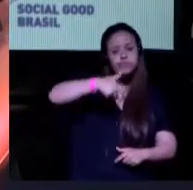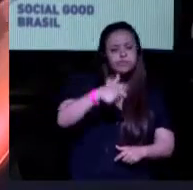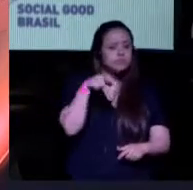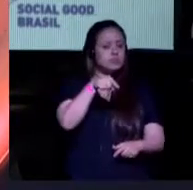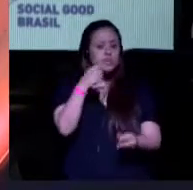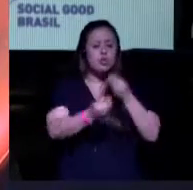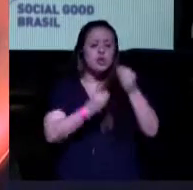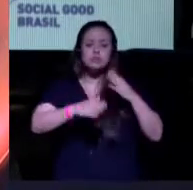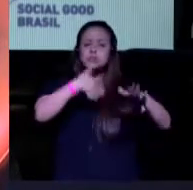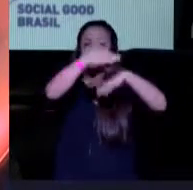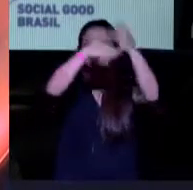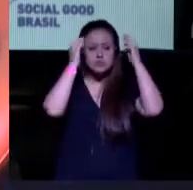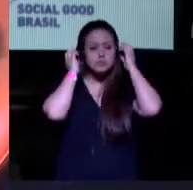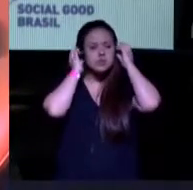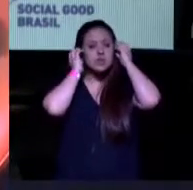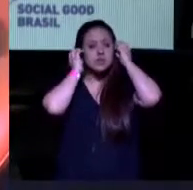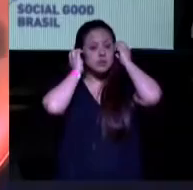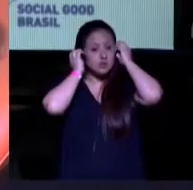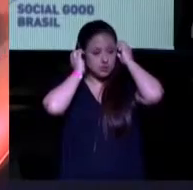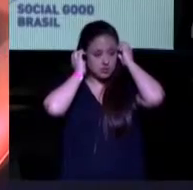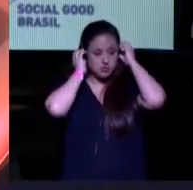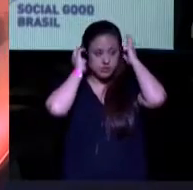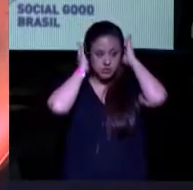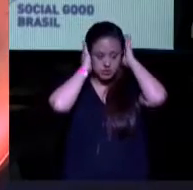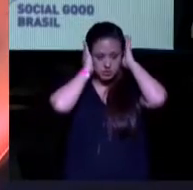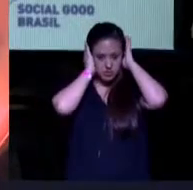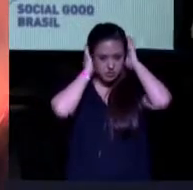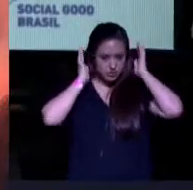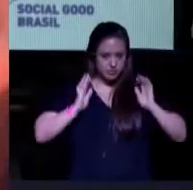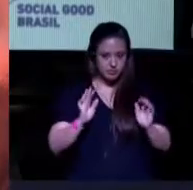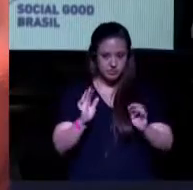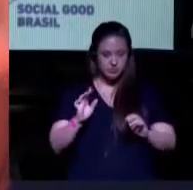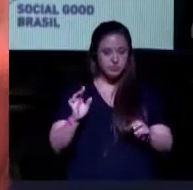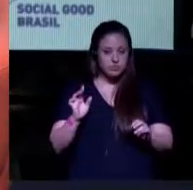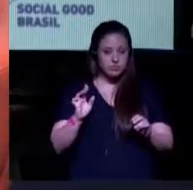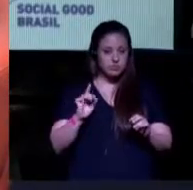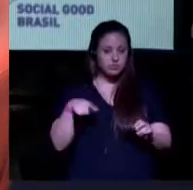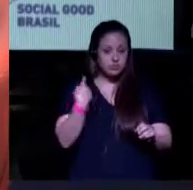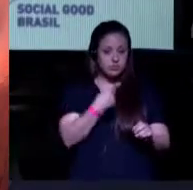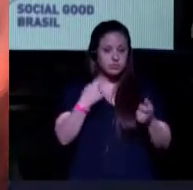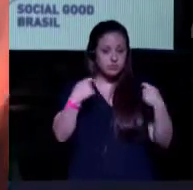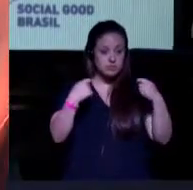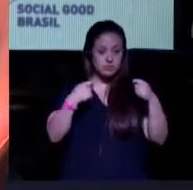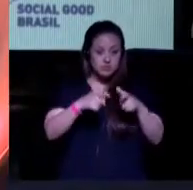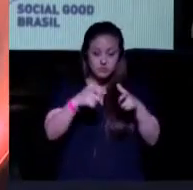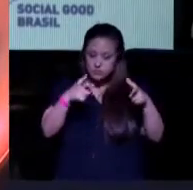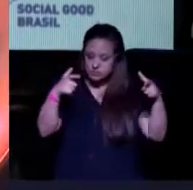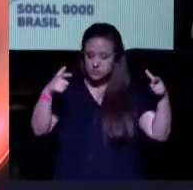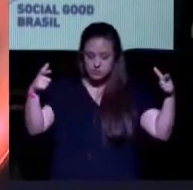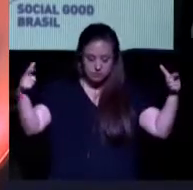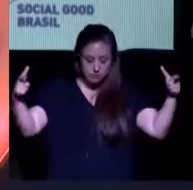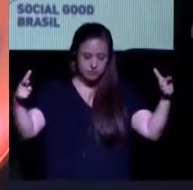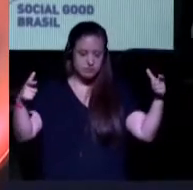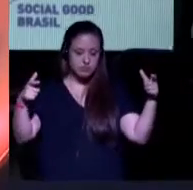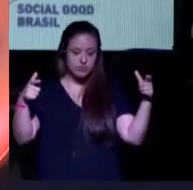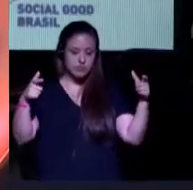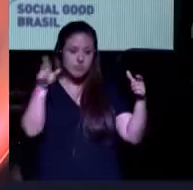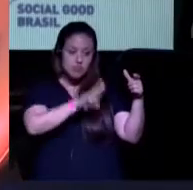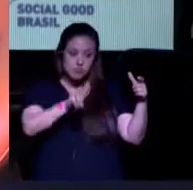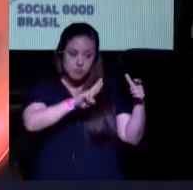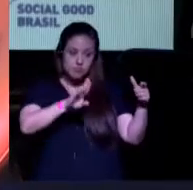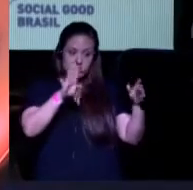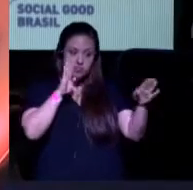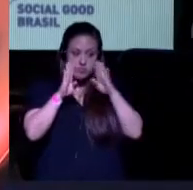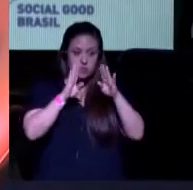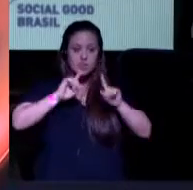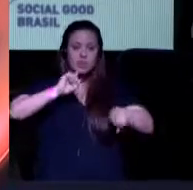aumentar ao cometer um grupo de pessoas do facebook depois de dois anos nós decidimos começar uma